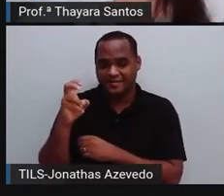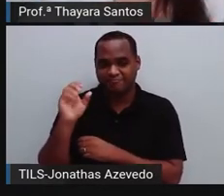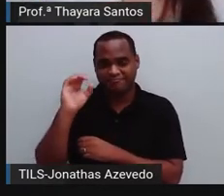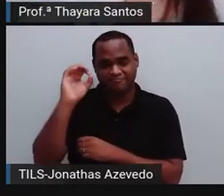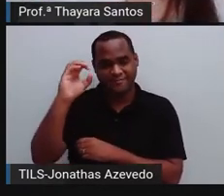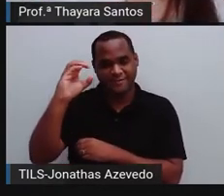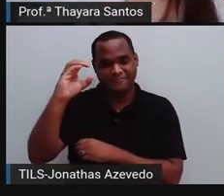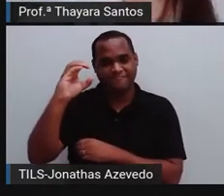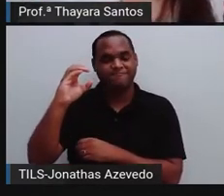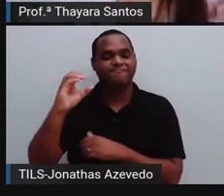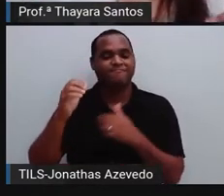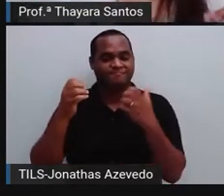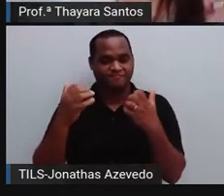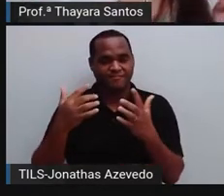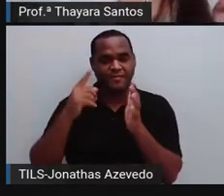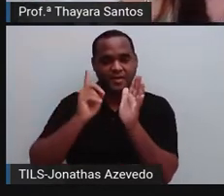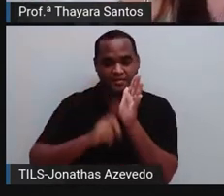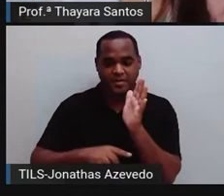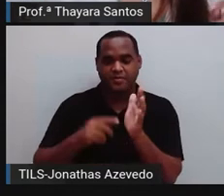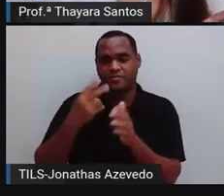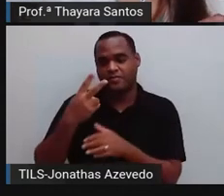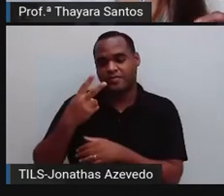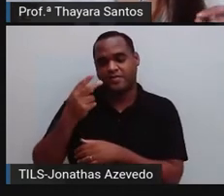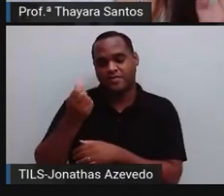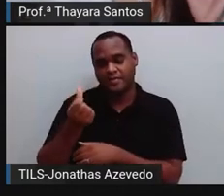268,15 Celsius, né? Menos